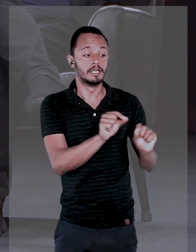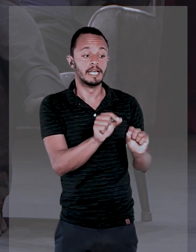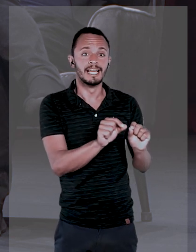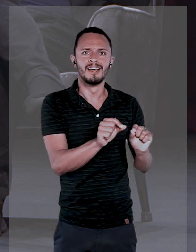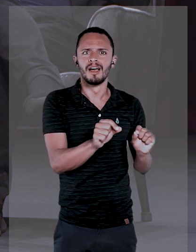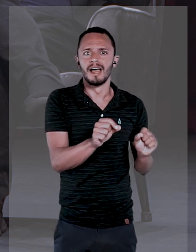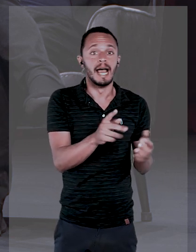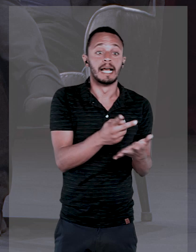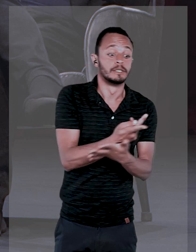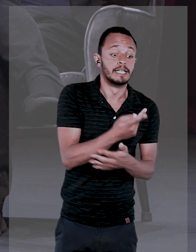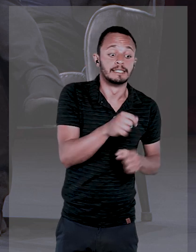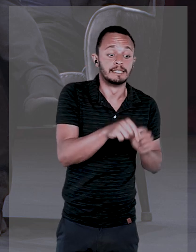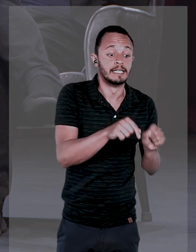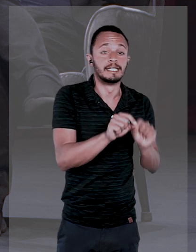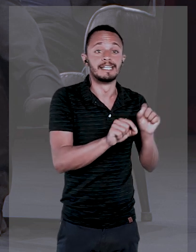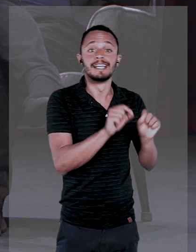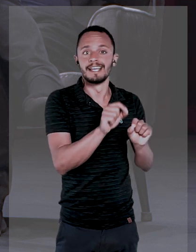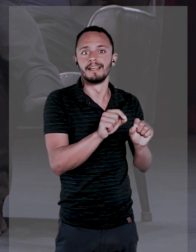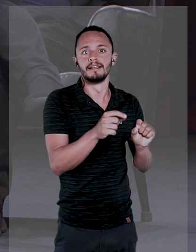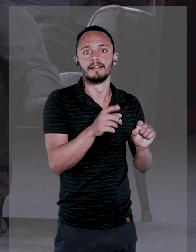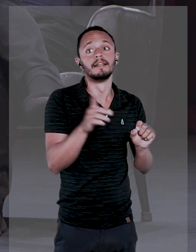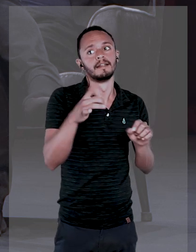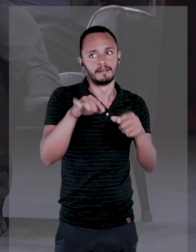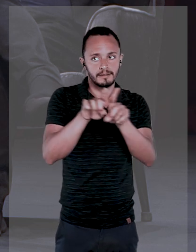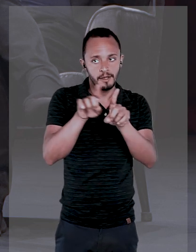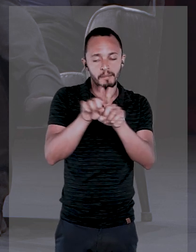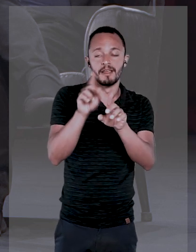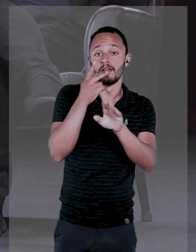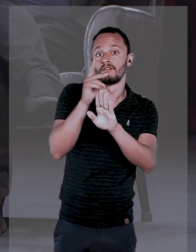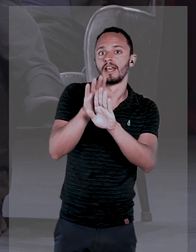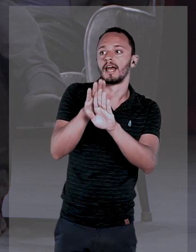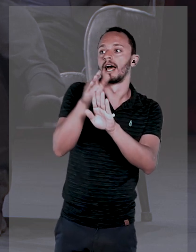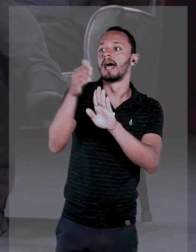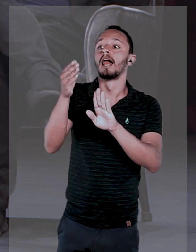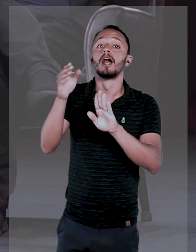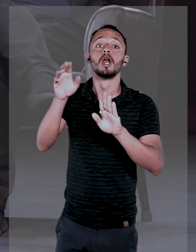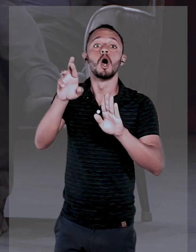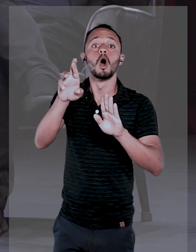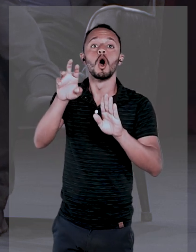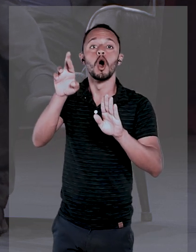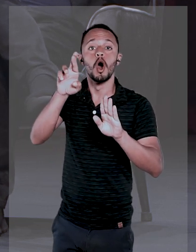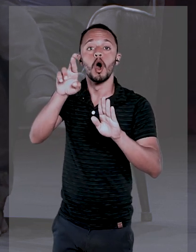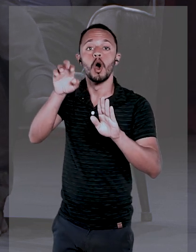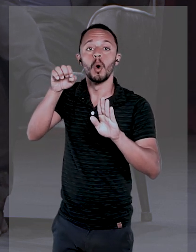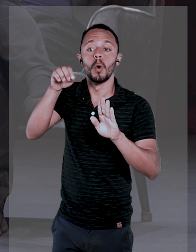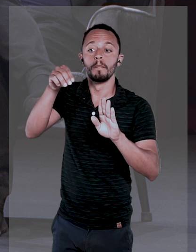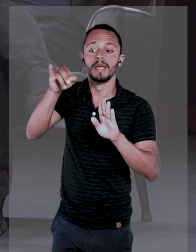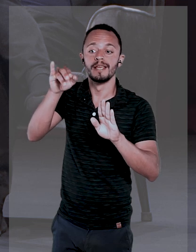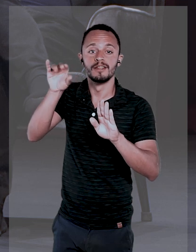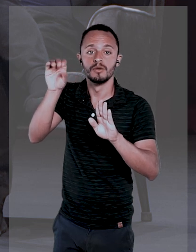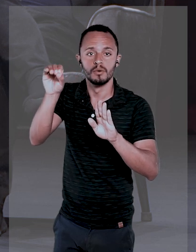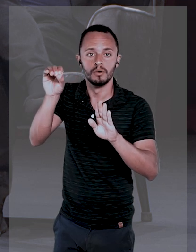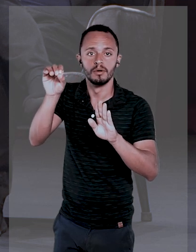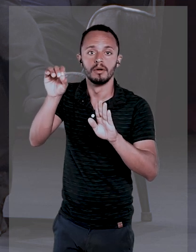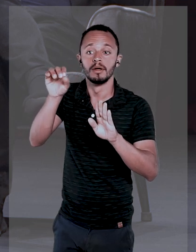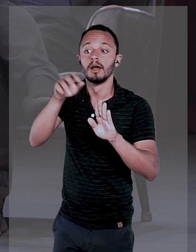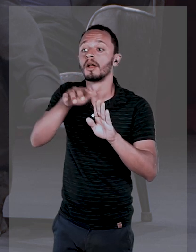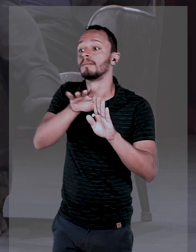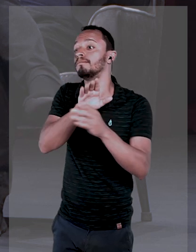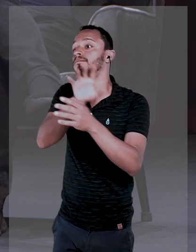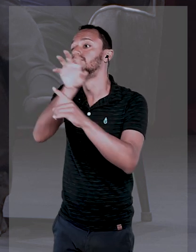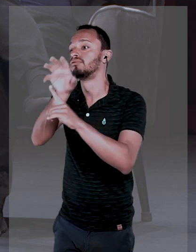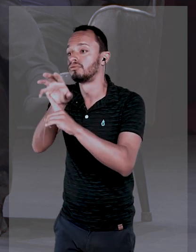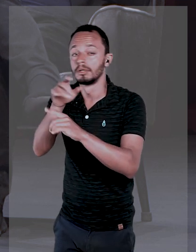debatermos o que é que fazemos, o que é que ainda hoje fazemos aos povos vermelhos, o que é que ainda